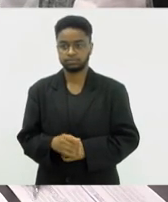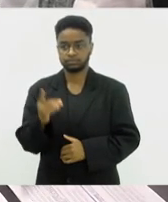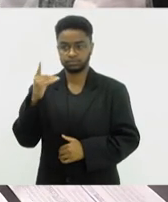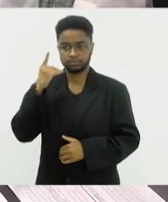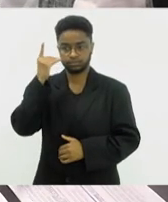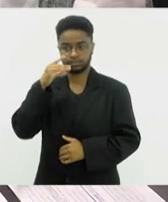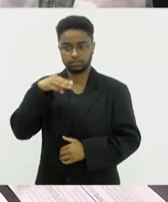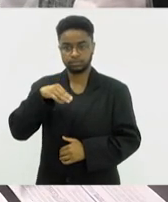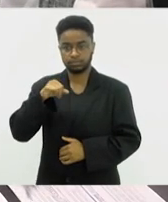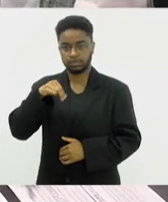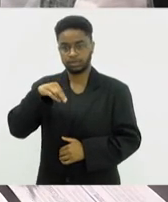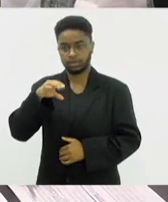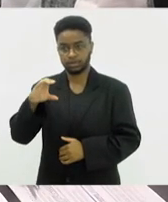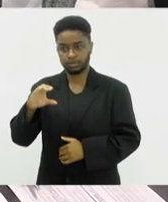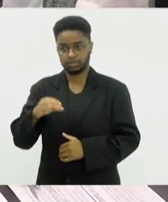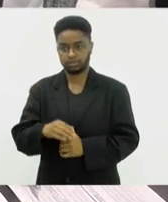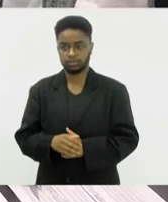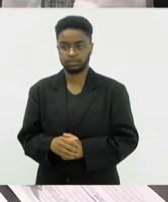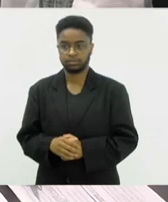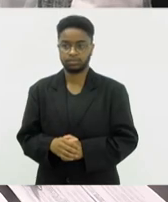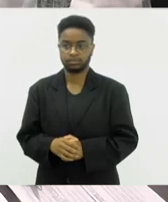Deputado Carlos Mink.